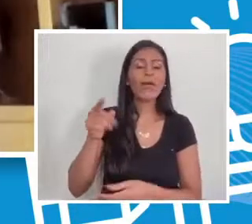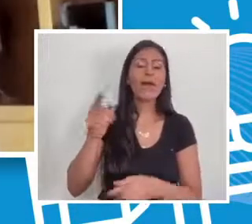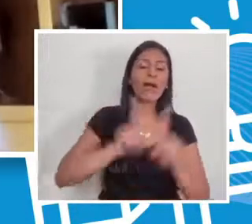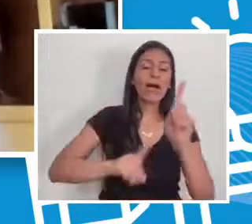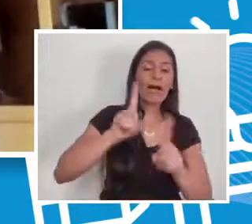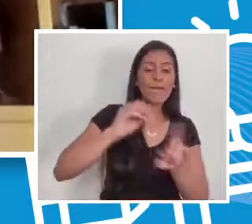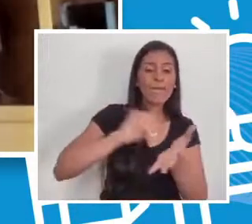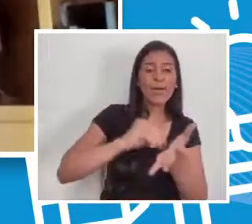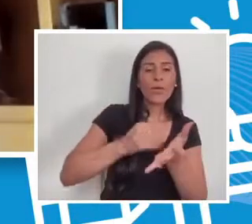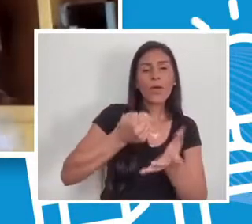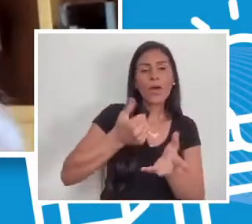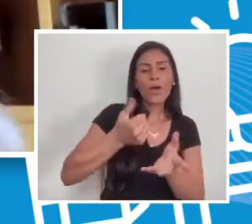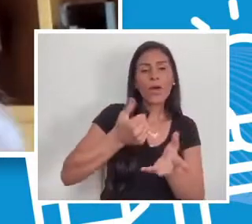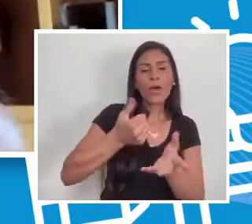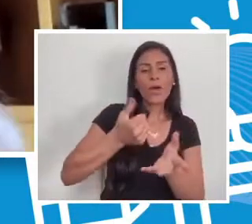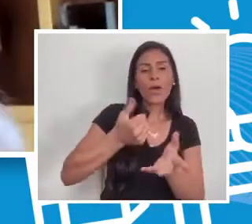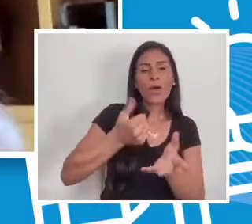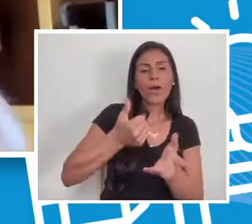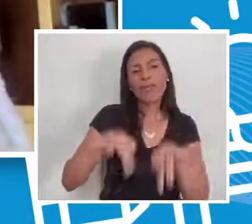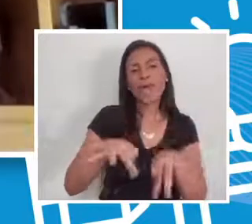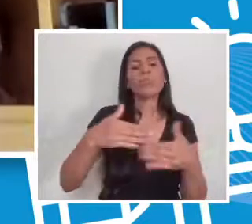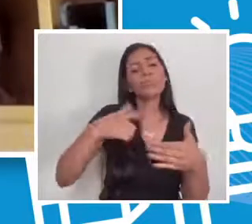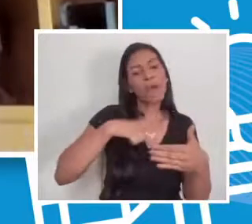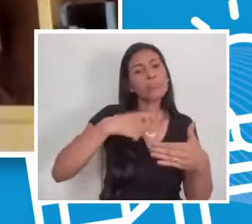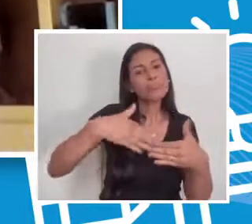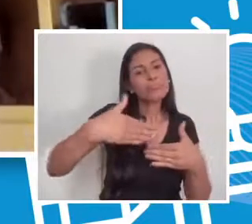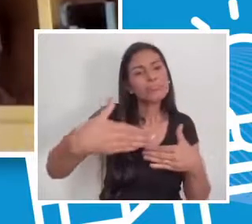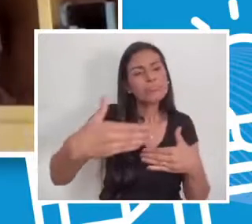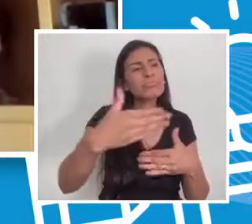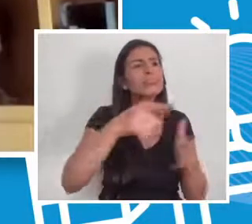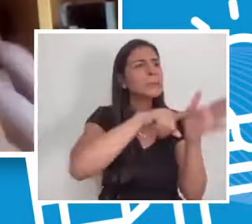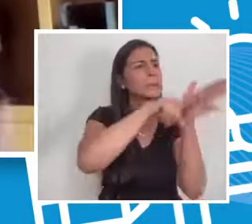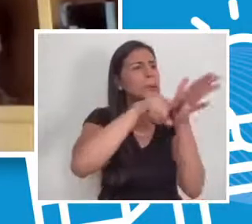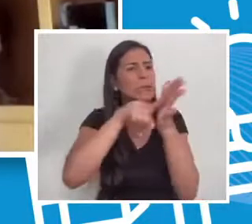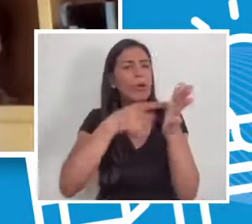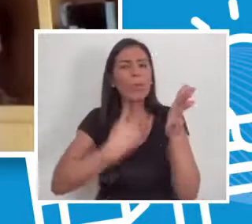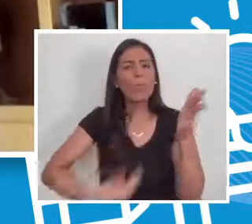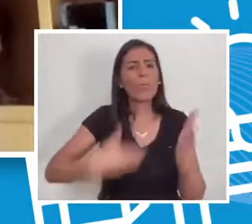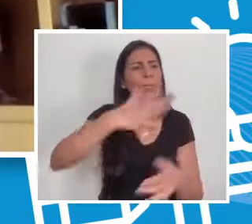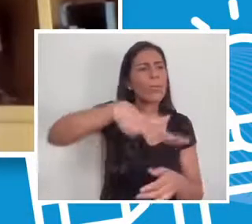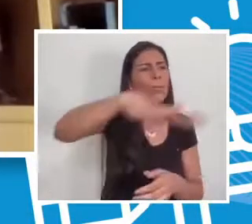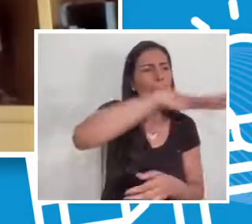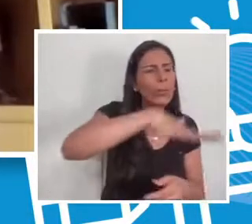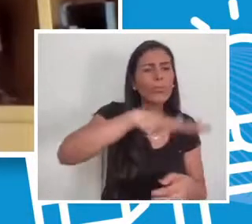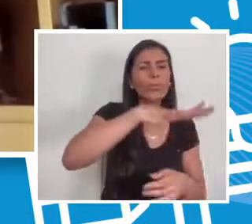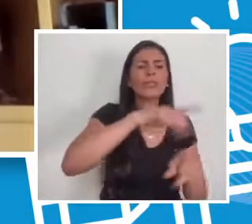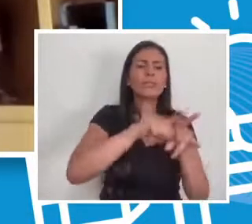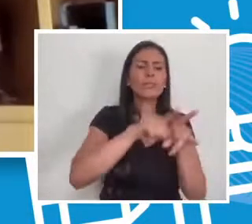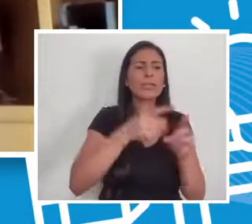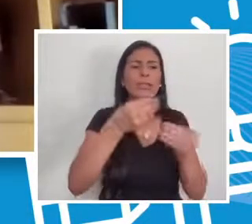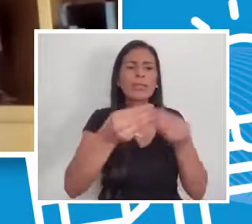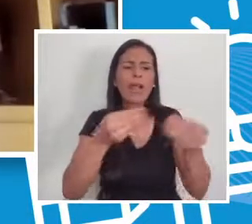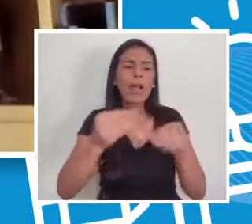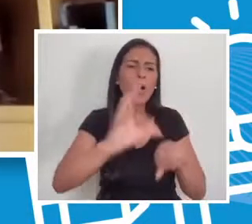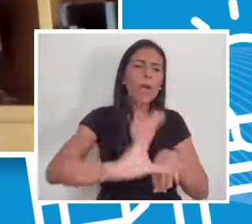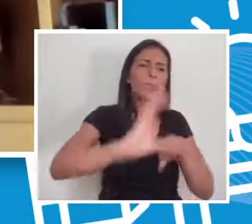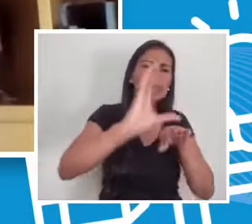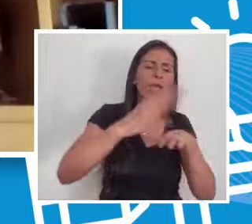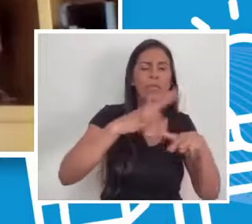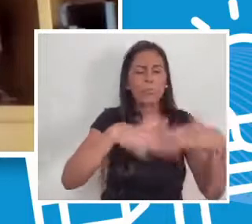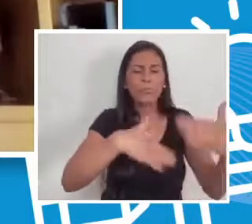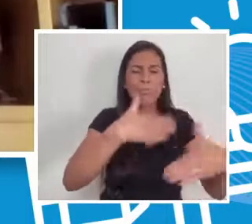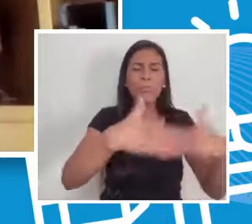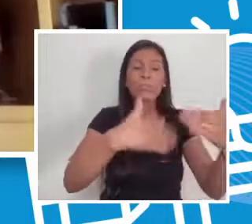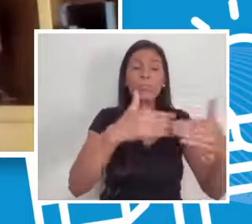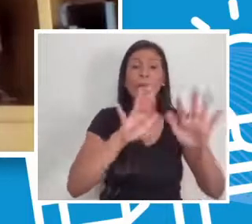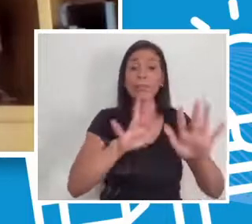de consulta pública, de entrega também para os conselhos. Então, temos esse movimento. Mas nós não vamos